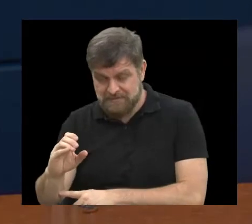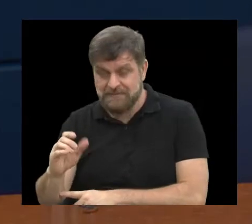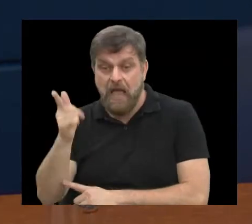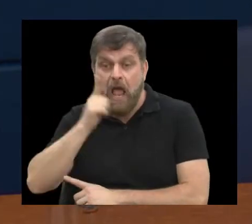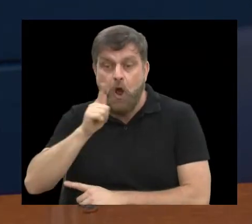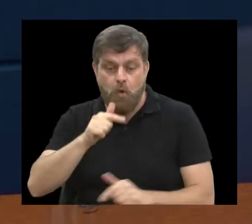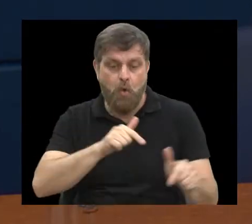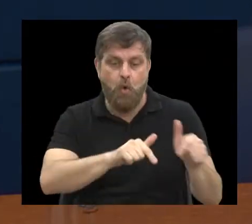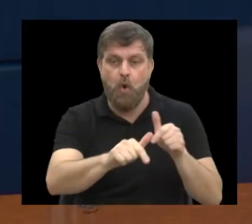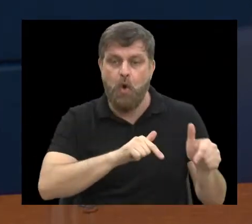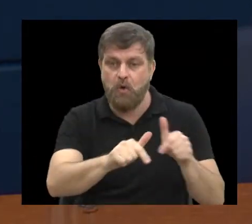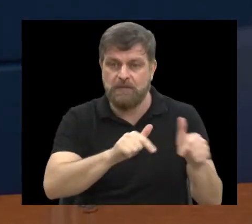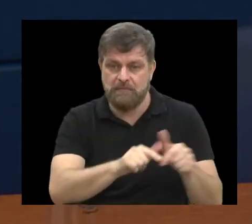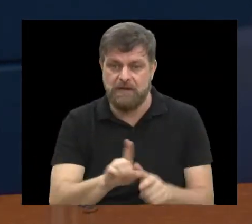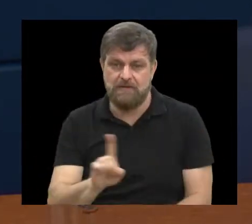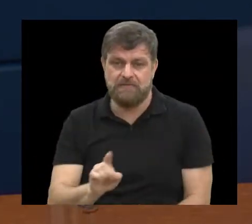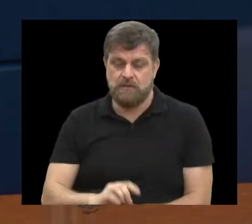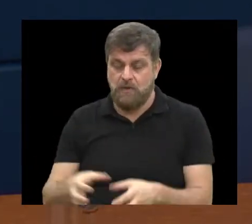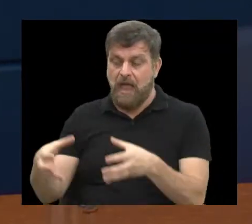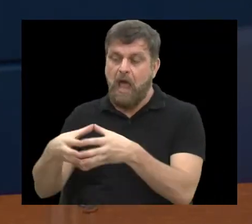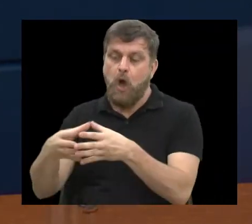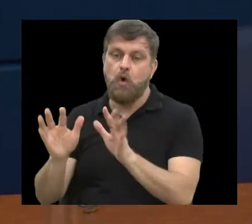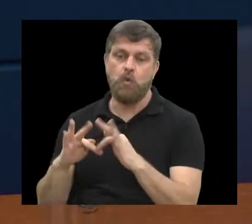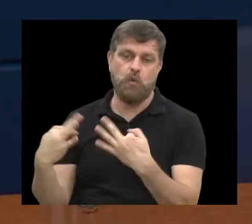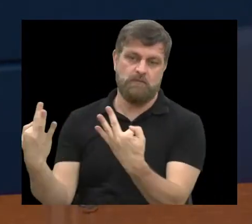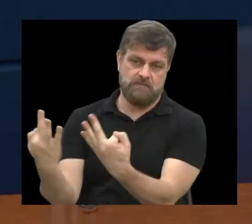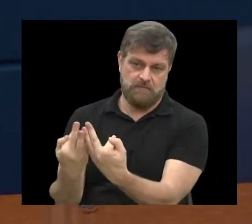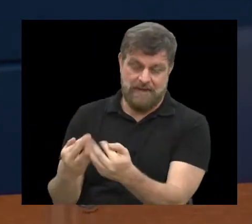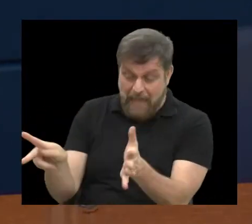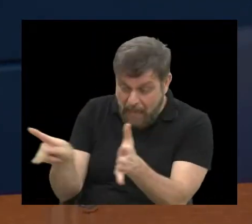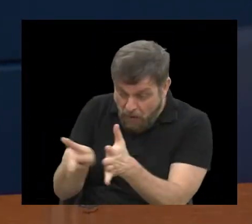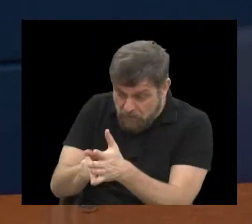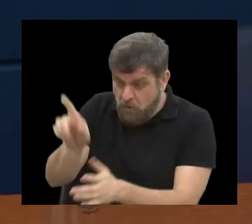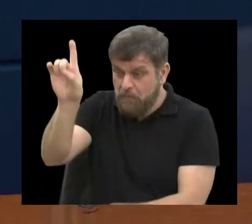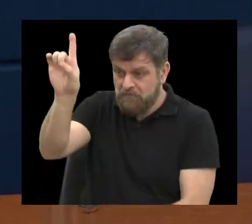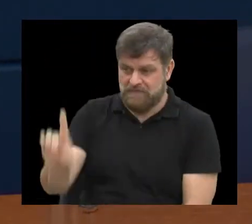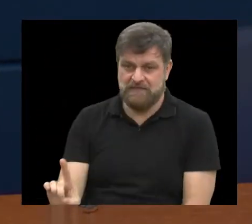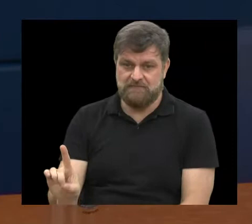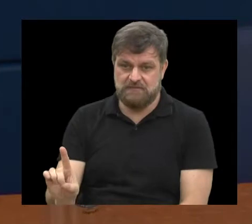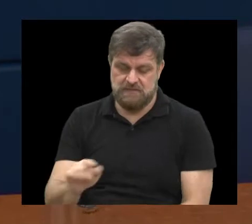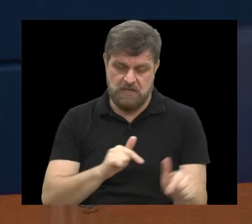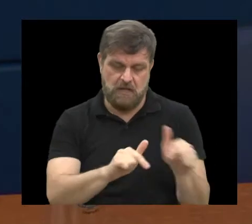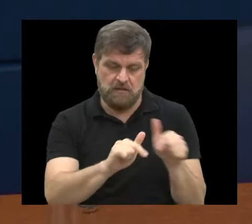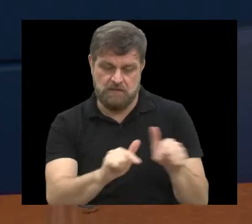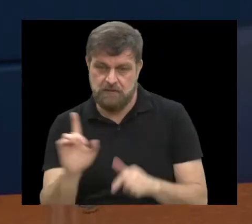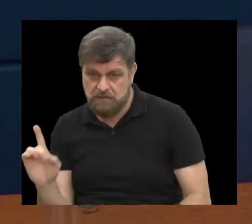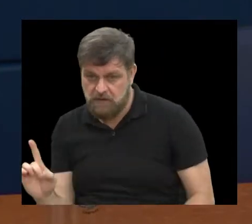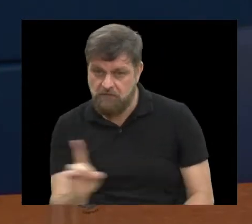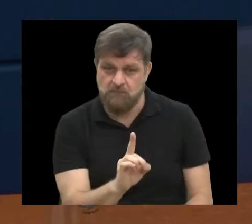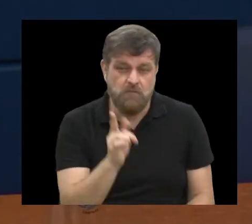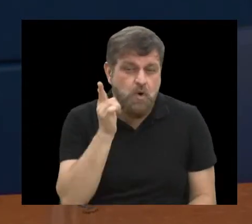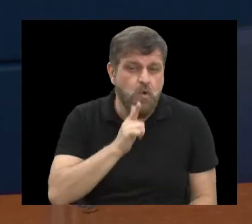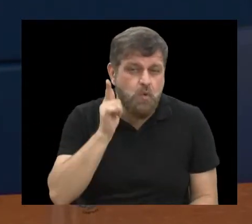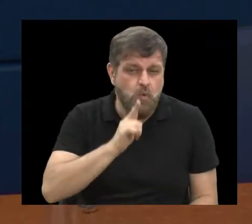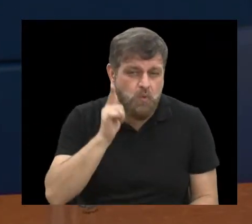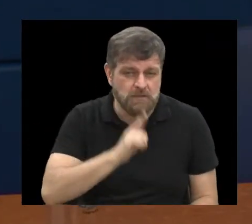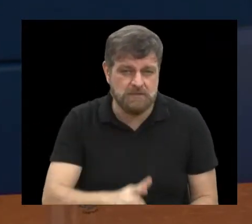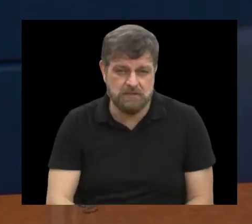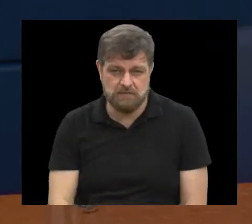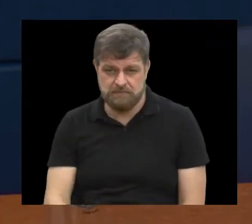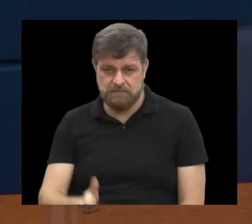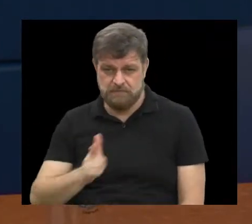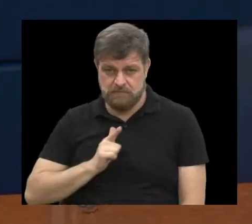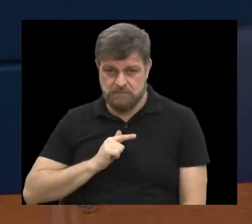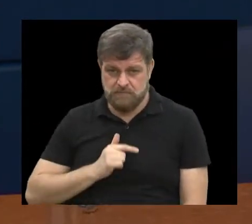de trabalho e não uma pessoa do grupo familiar, né? Então, não é uma questão de alteração simples de renda, é